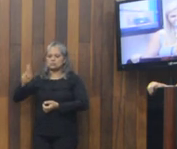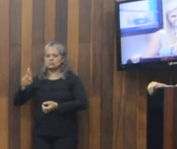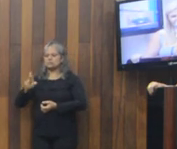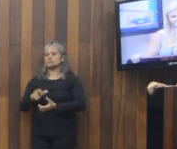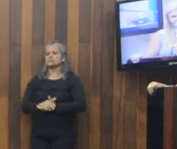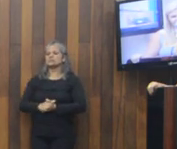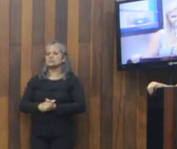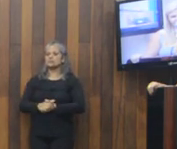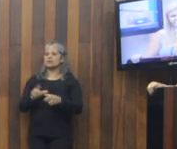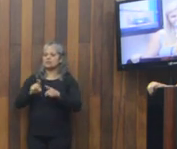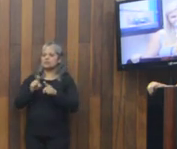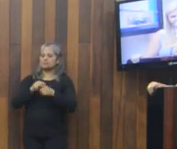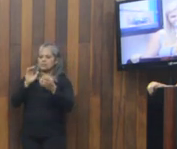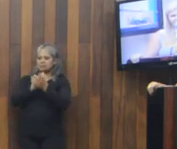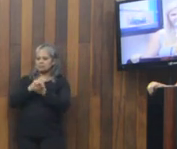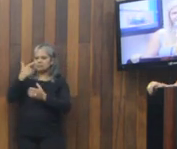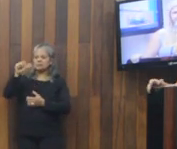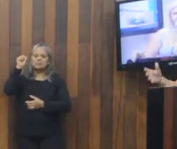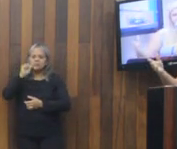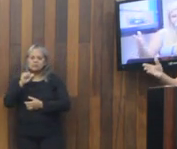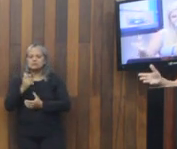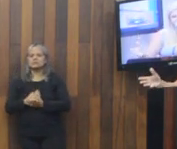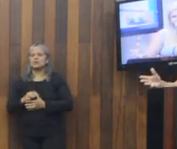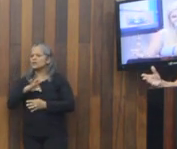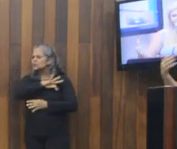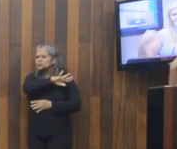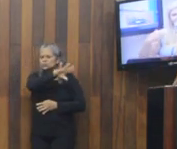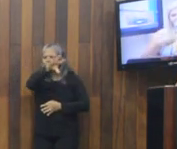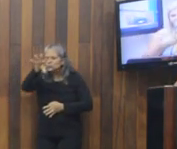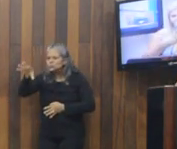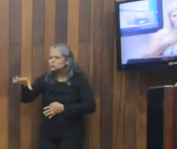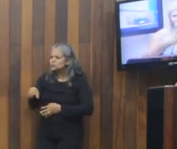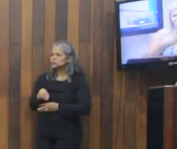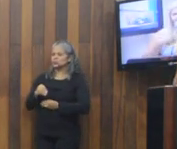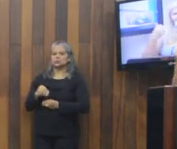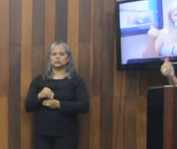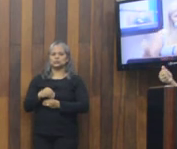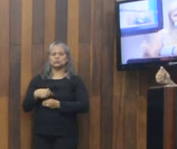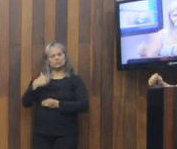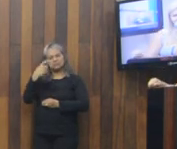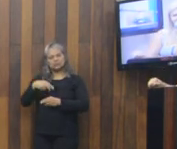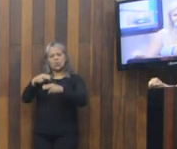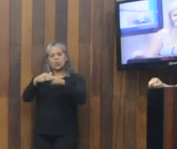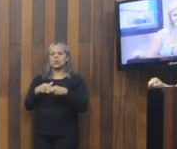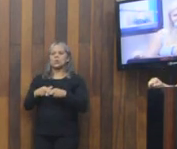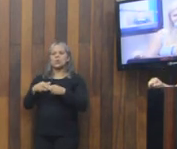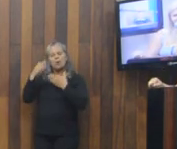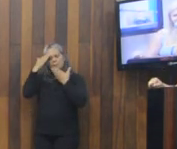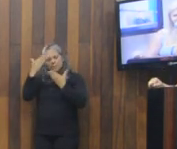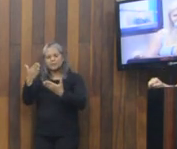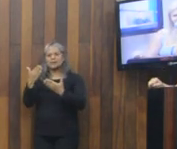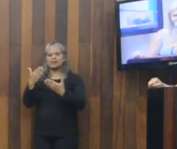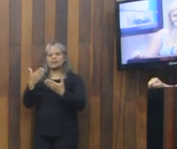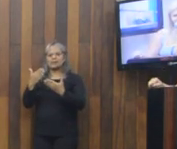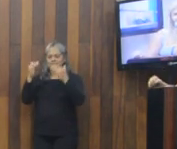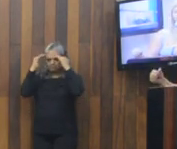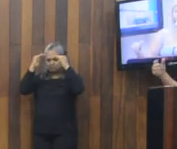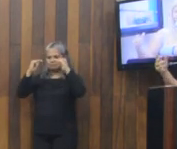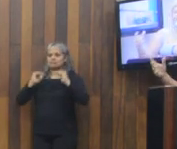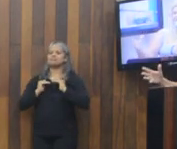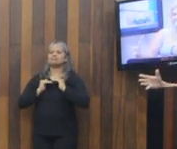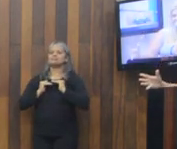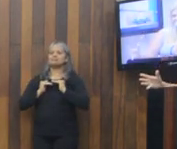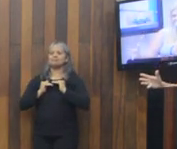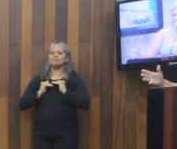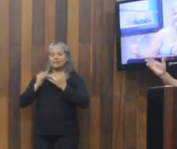Club, e a sua esposa Elcia, muito obrigada. E a todos que estão aqui por minha causa, muito obrigada pela consideração e pelo respeito.